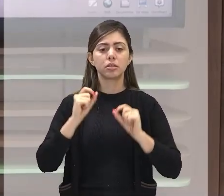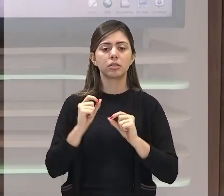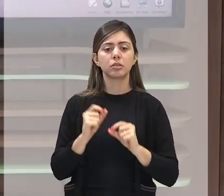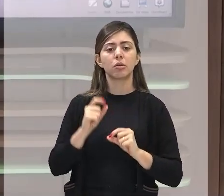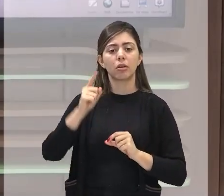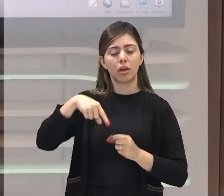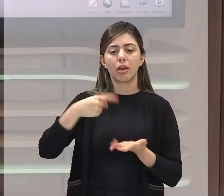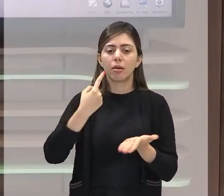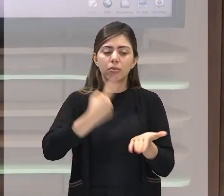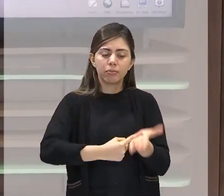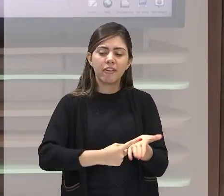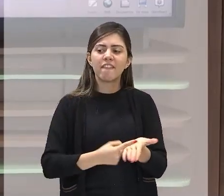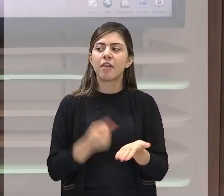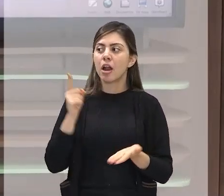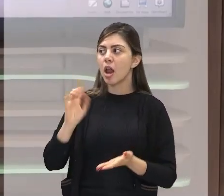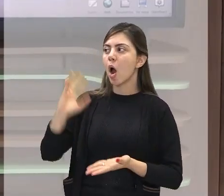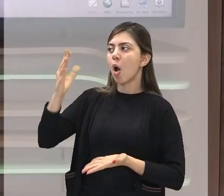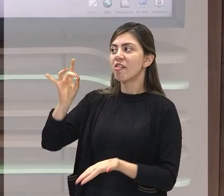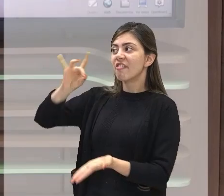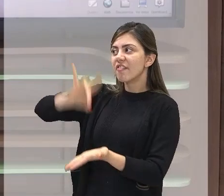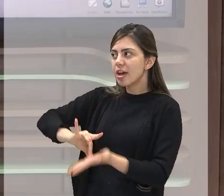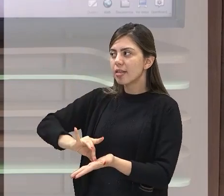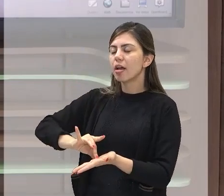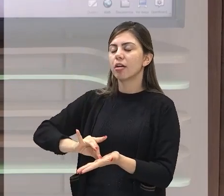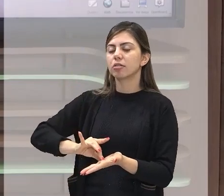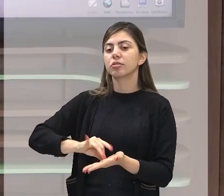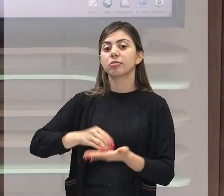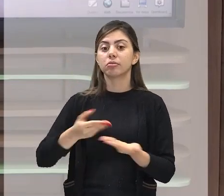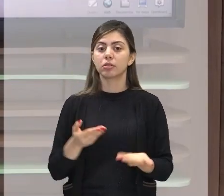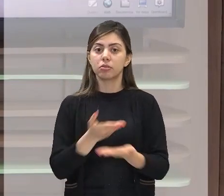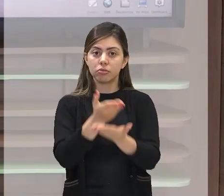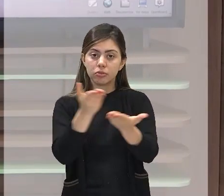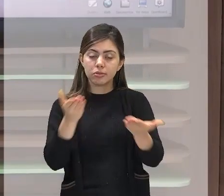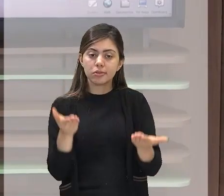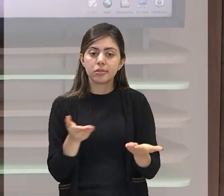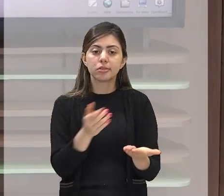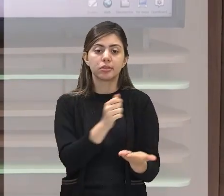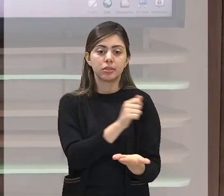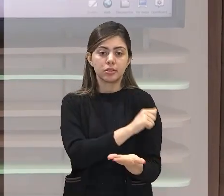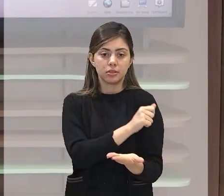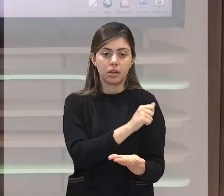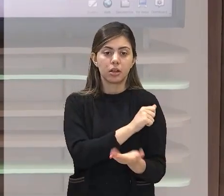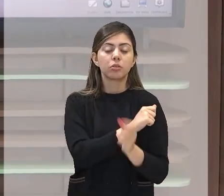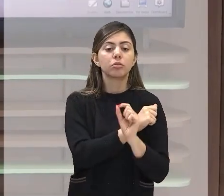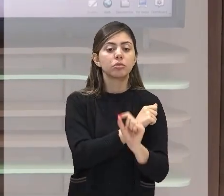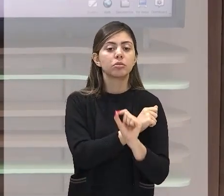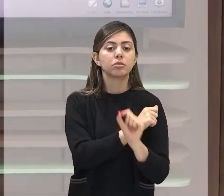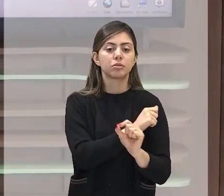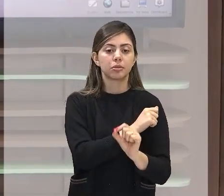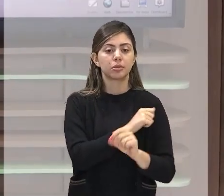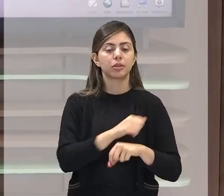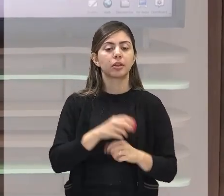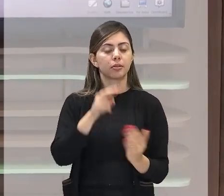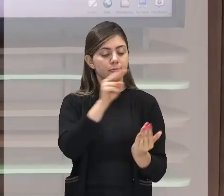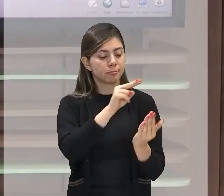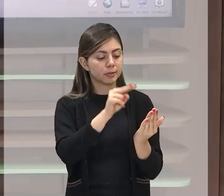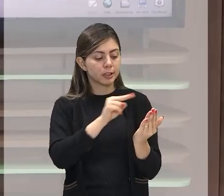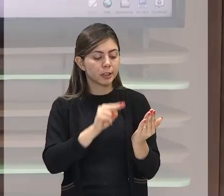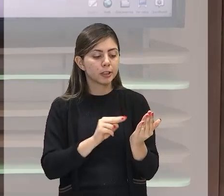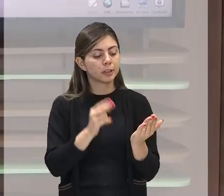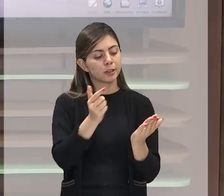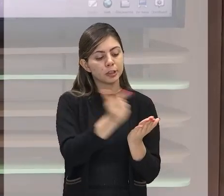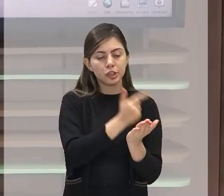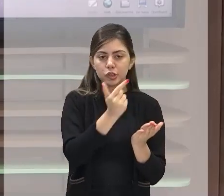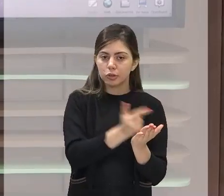a verdade. E você, nosso aluno eleitor, você, né, leitor de